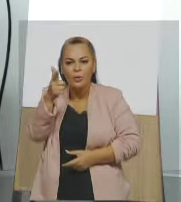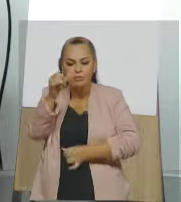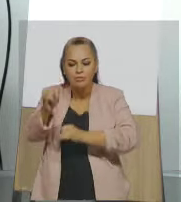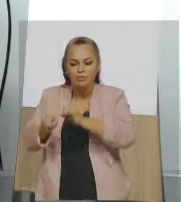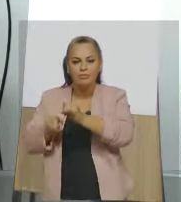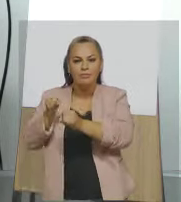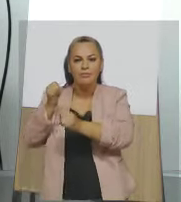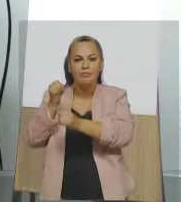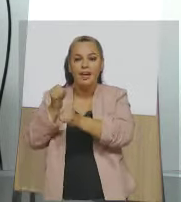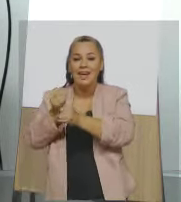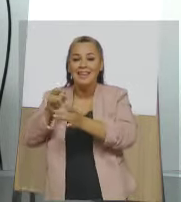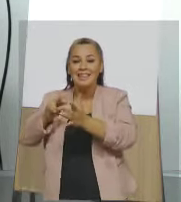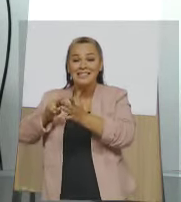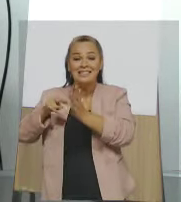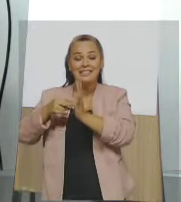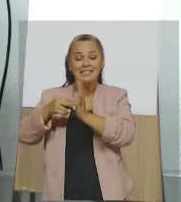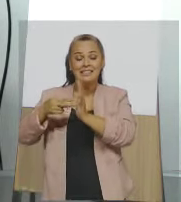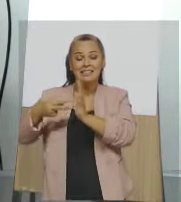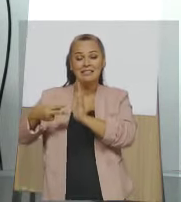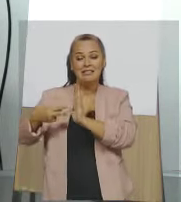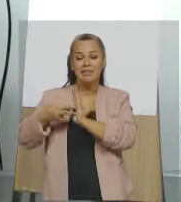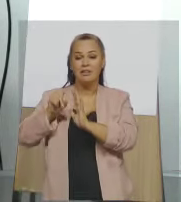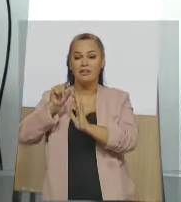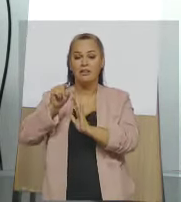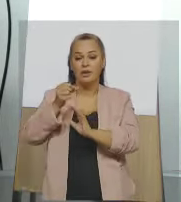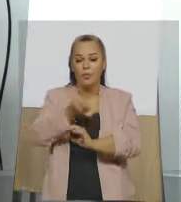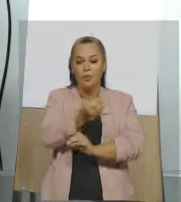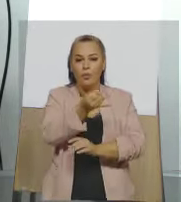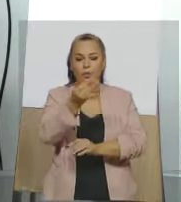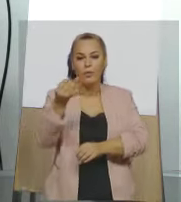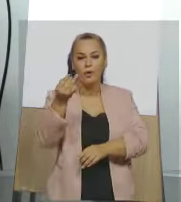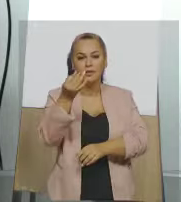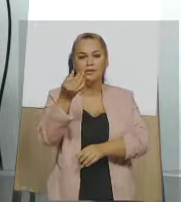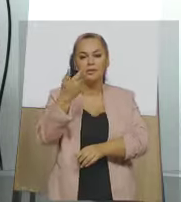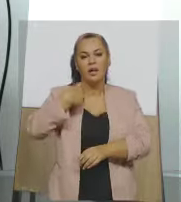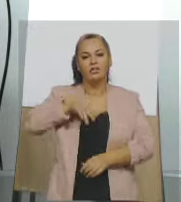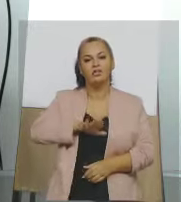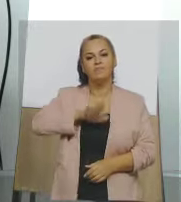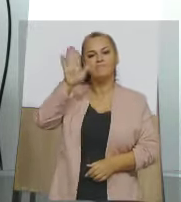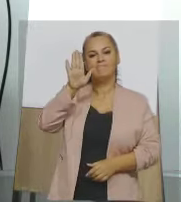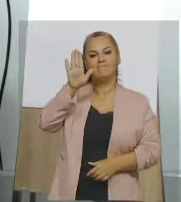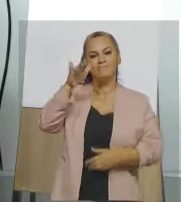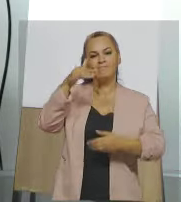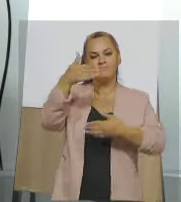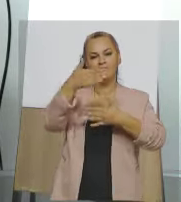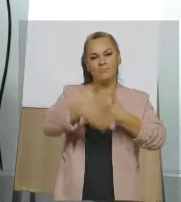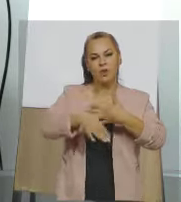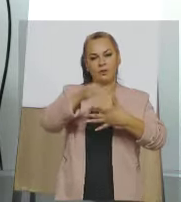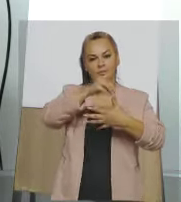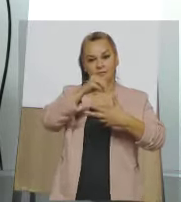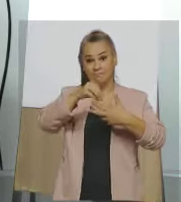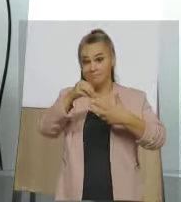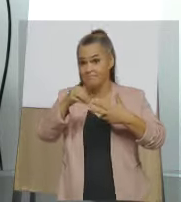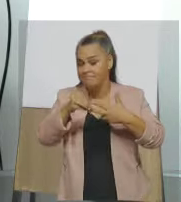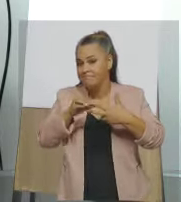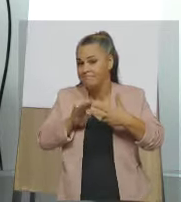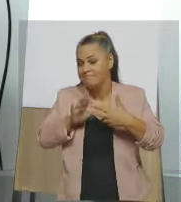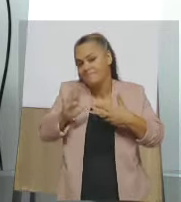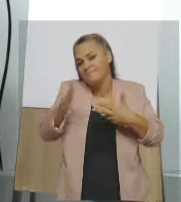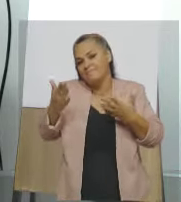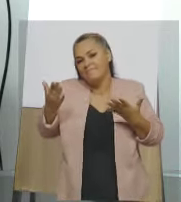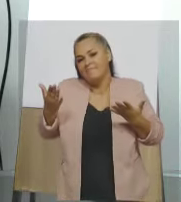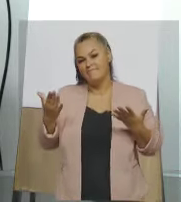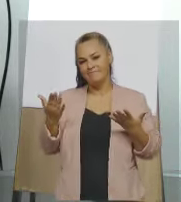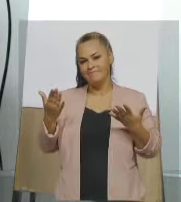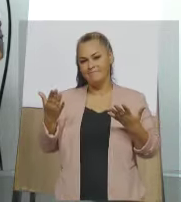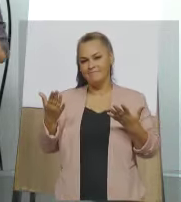muito estudante que não tem acesso à tecnologia. Então, a gente precisa entender de que,